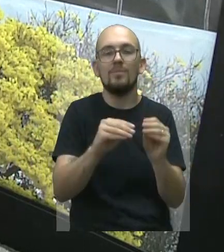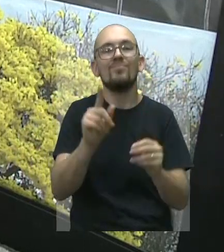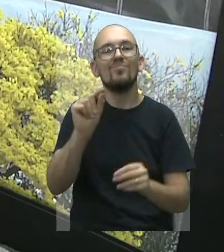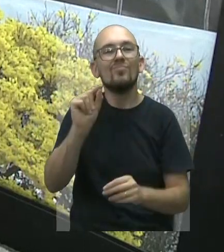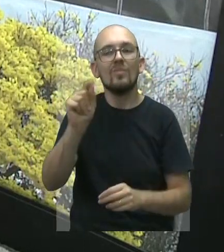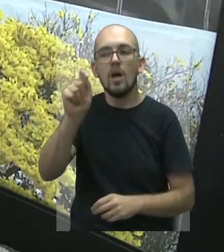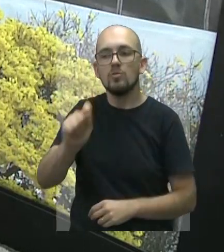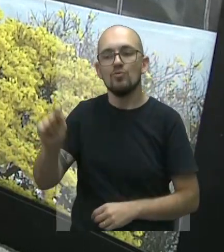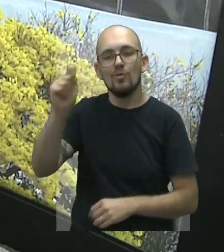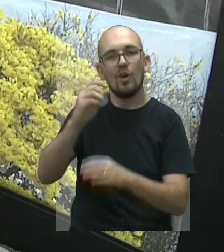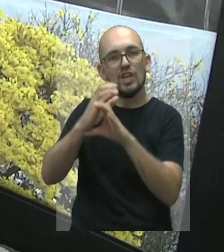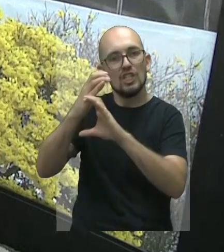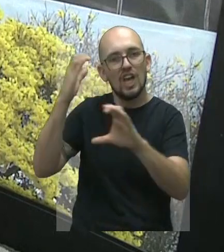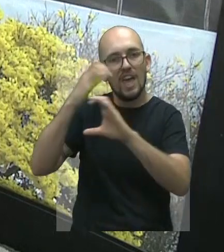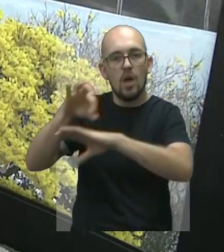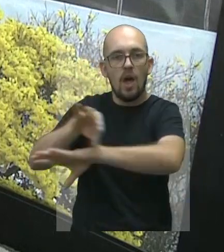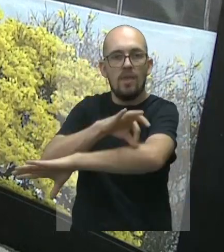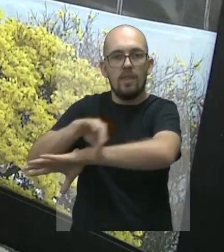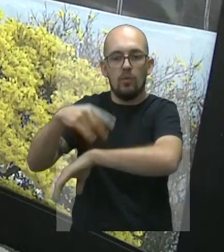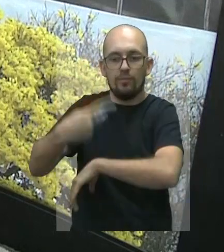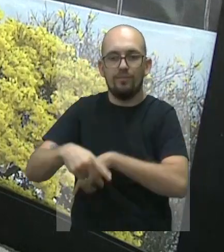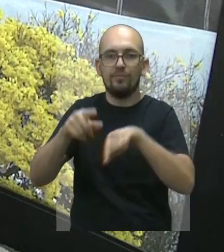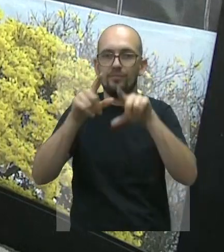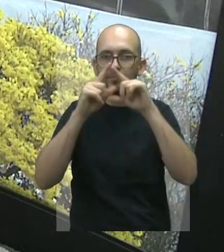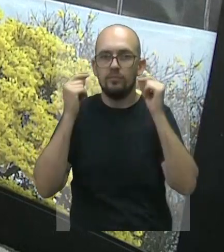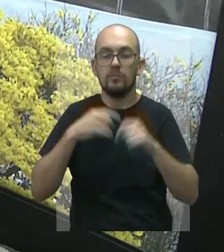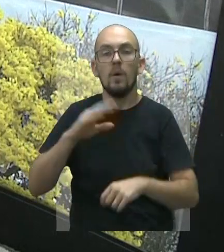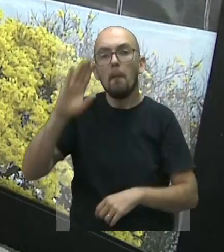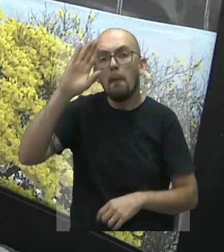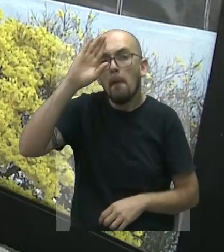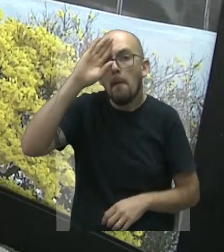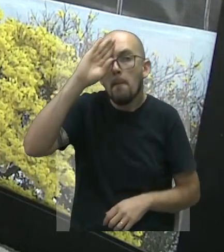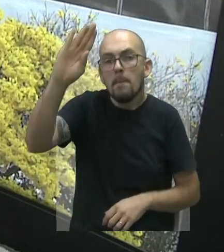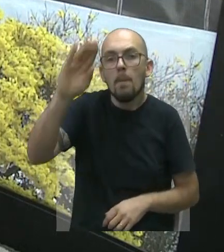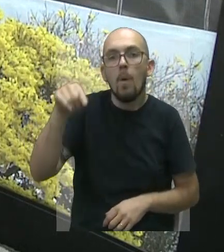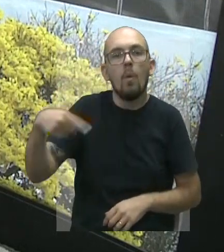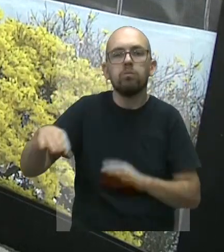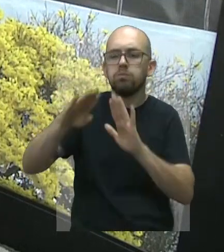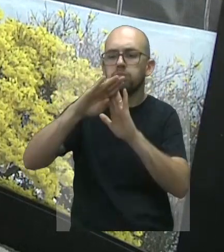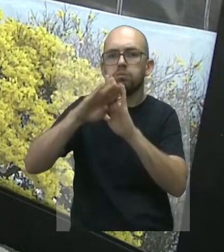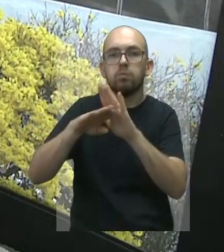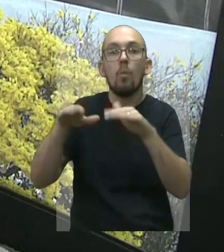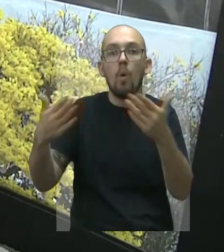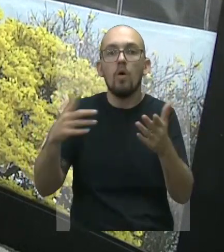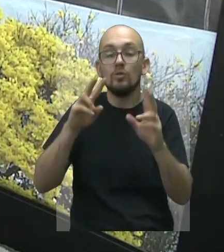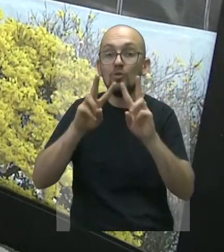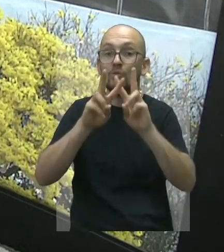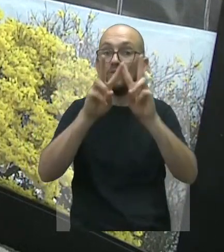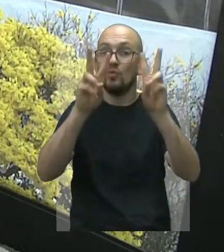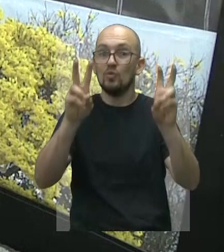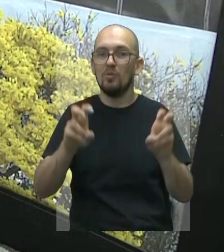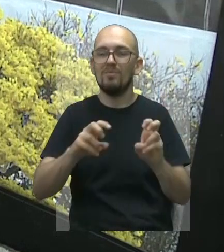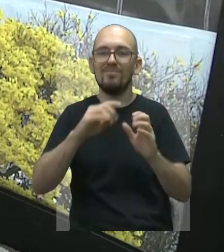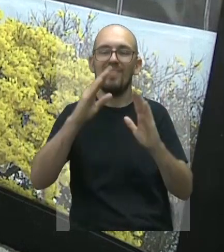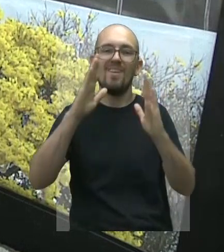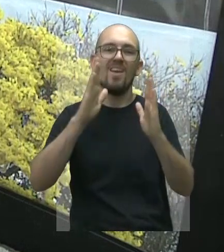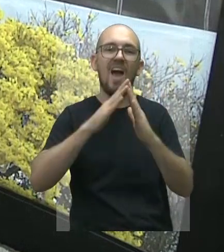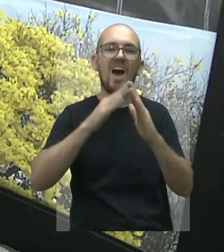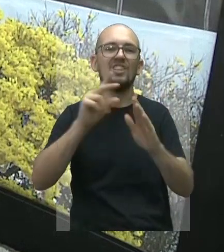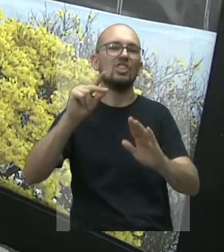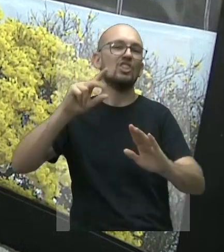e Arquitetos aqui de Jaú. A principal delas aborda justamente a regularização de